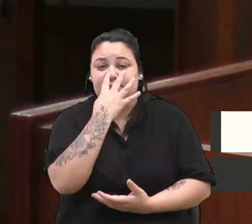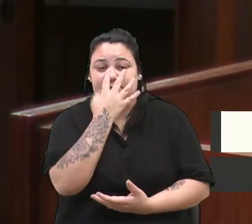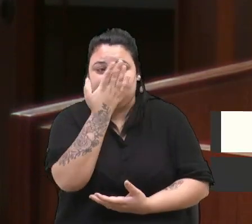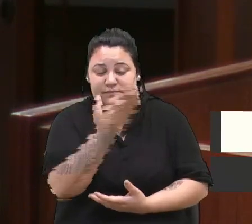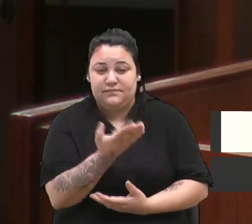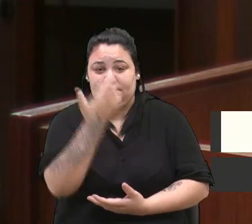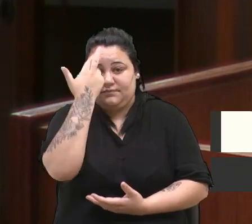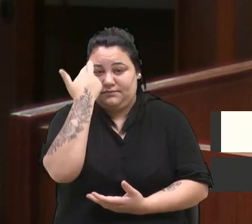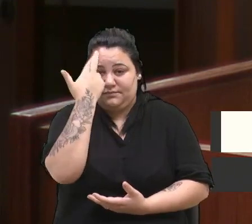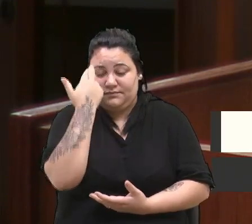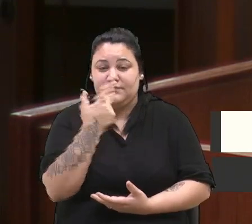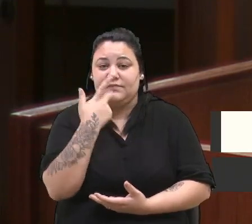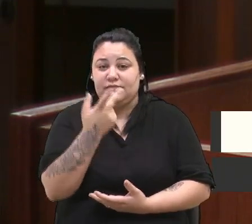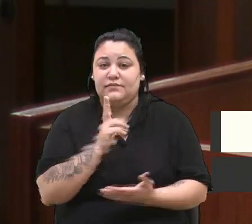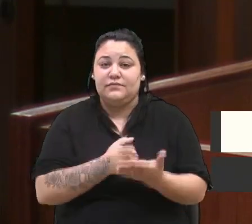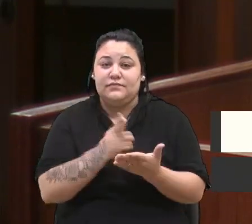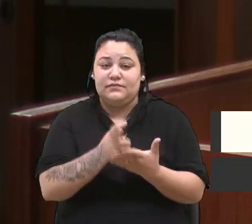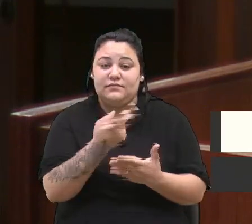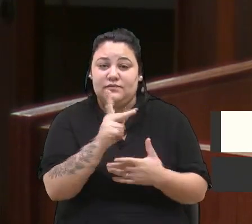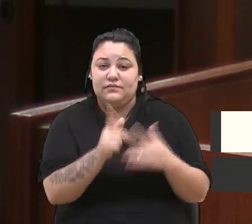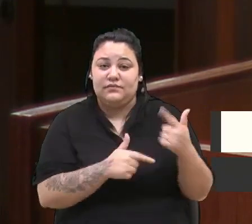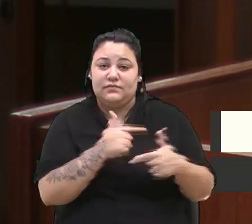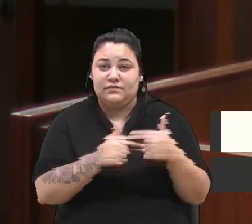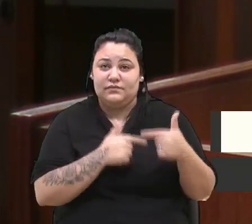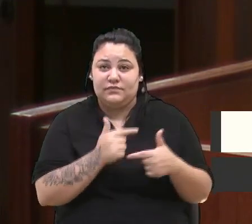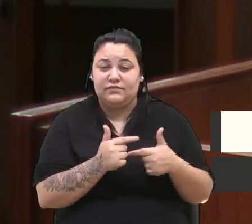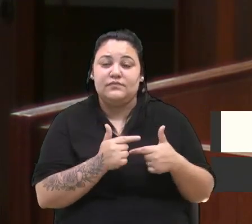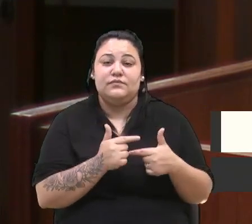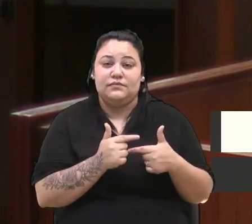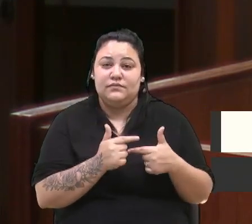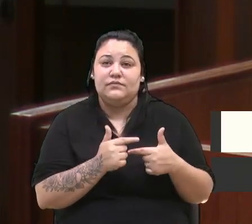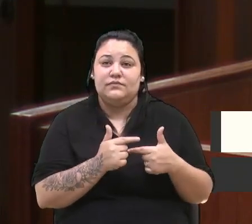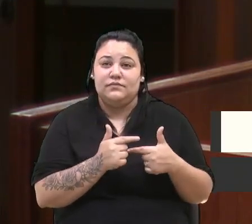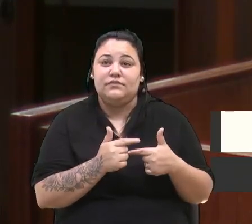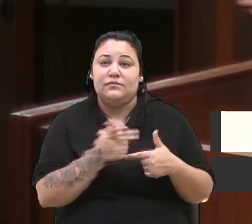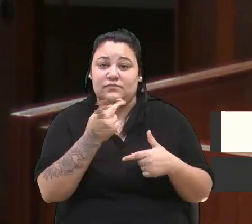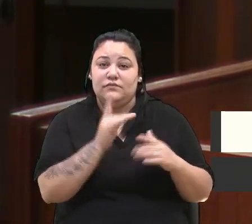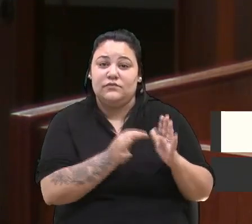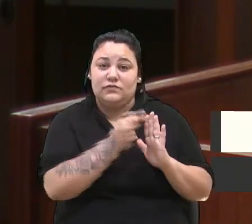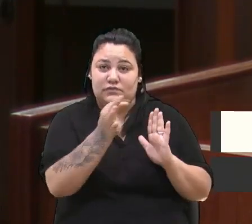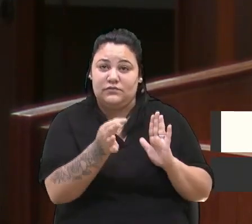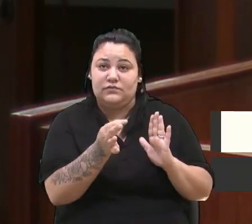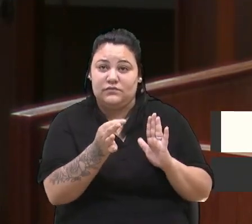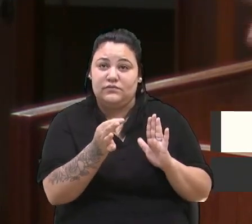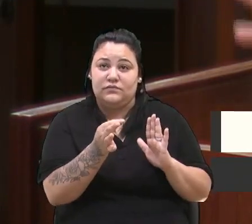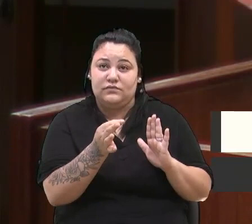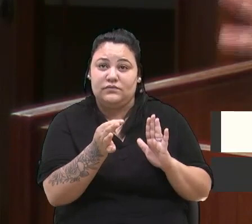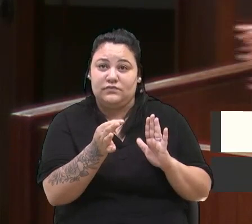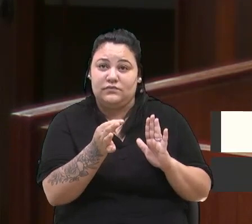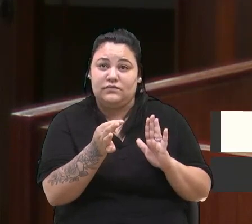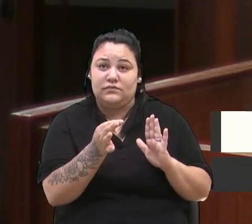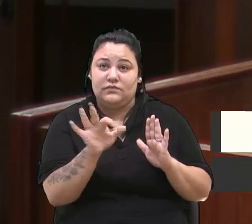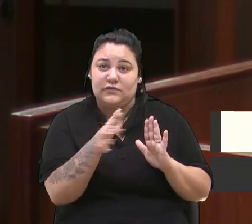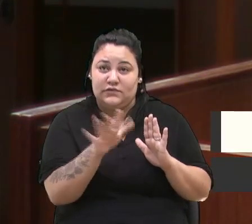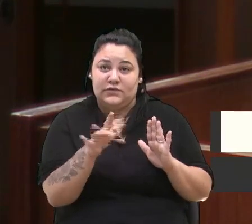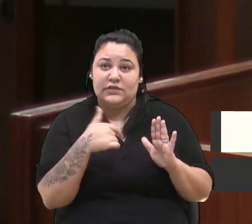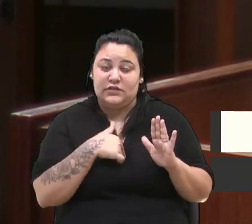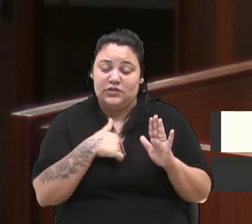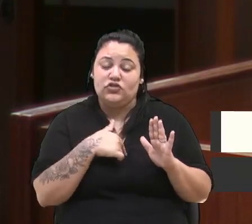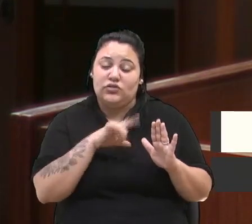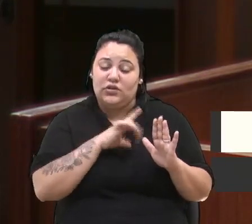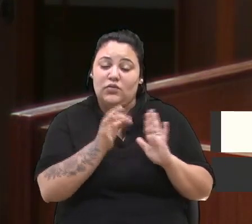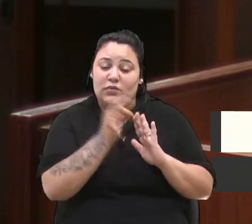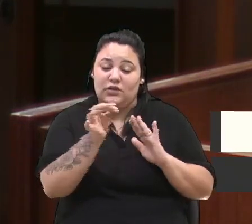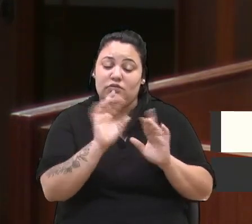falo sempre pelo seu mandato, de muitas vezes que o senhor tem as suas posições e às vezes a gente diverge, mas é do jogo e está correto